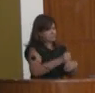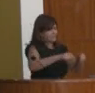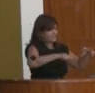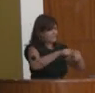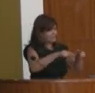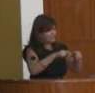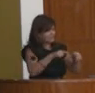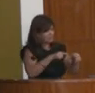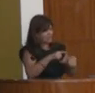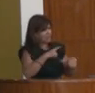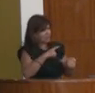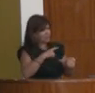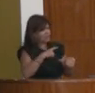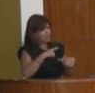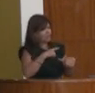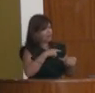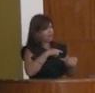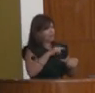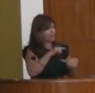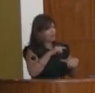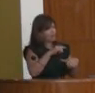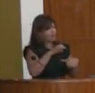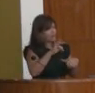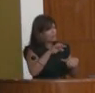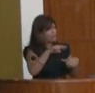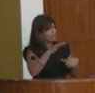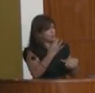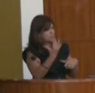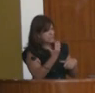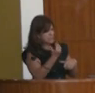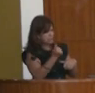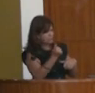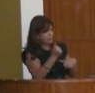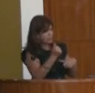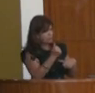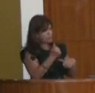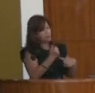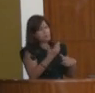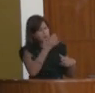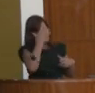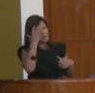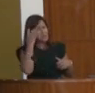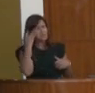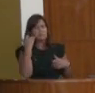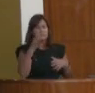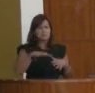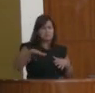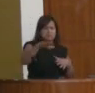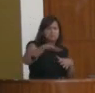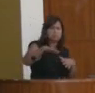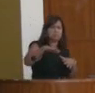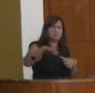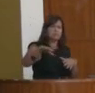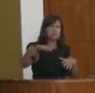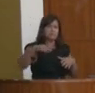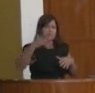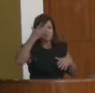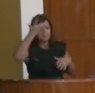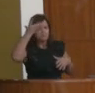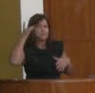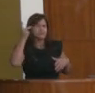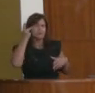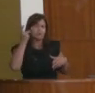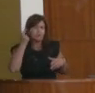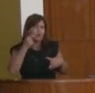vai exercer dentro da empresa, existem outras pessoas que não são pessoas com deficiência, que exercem